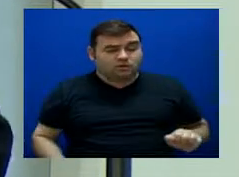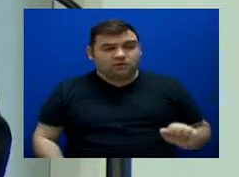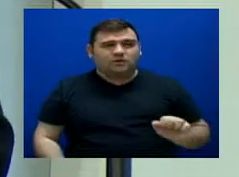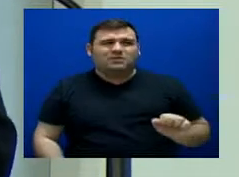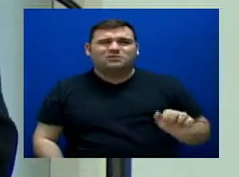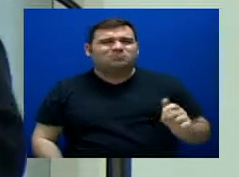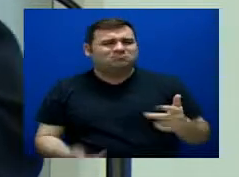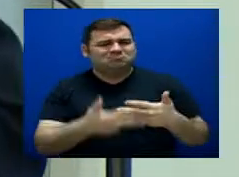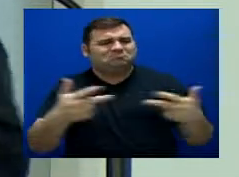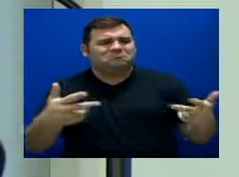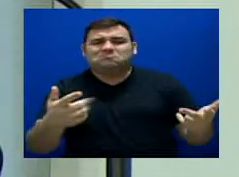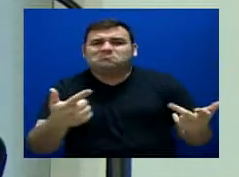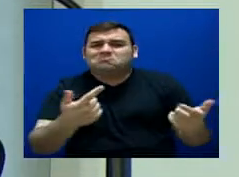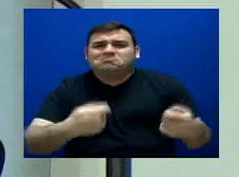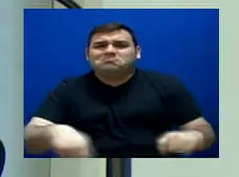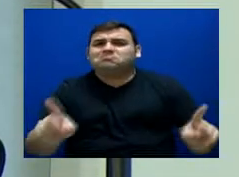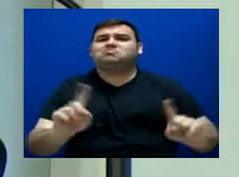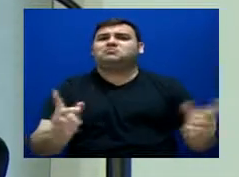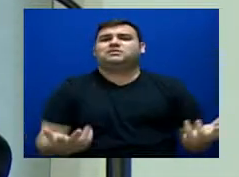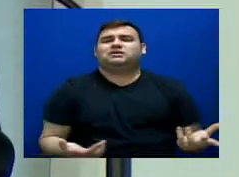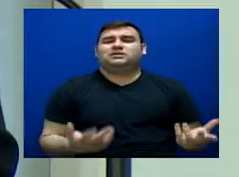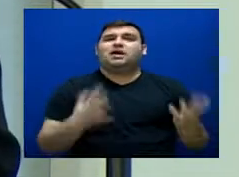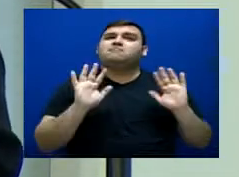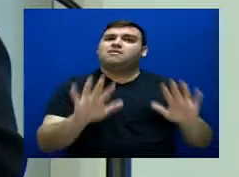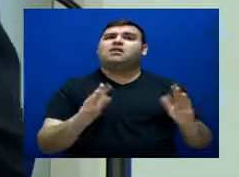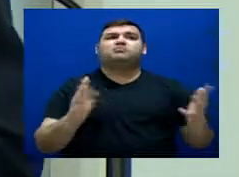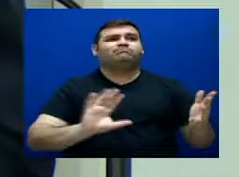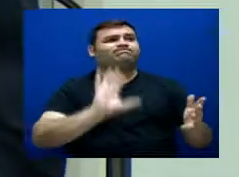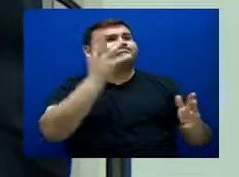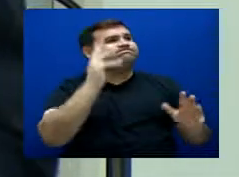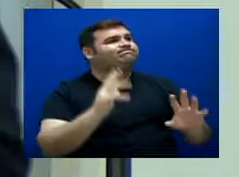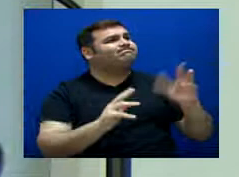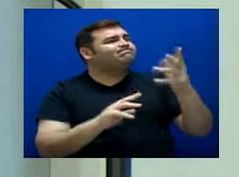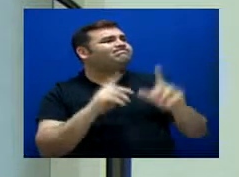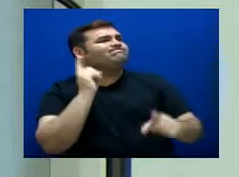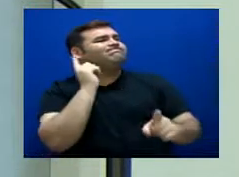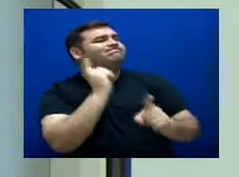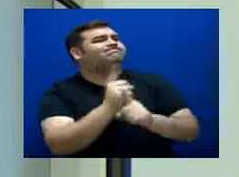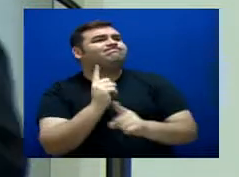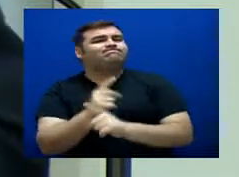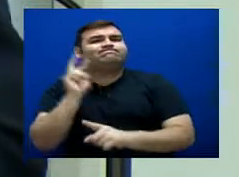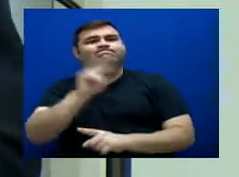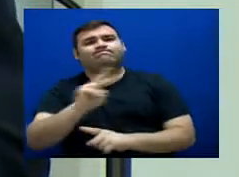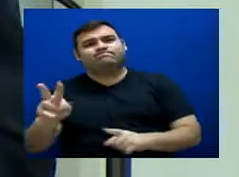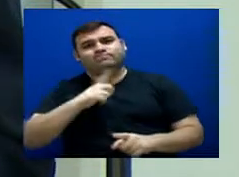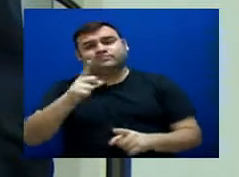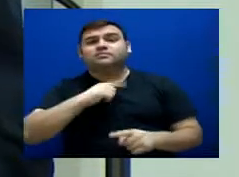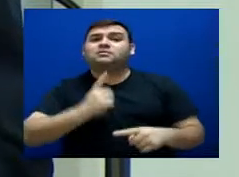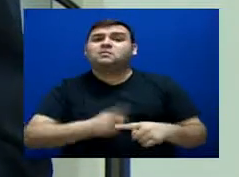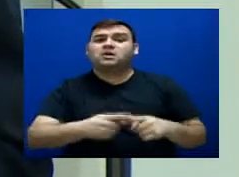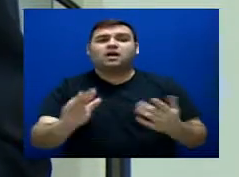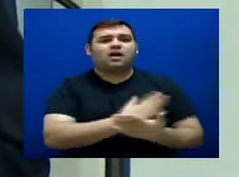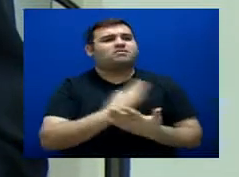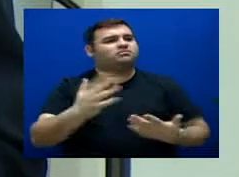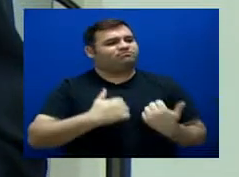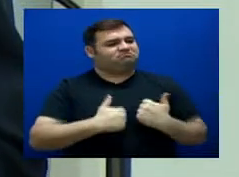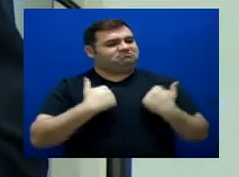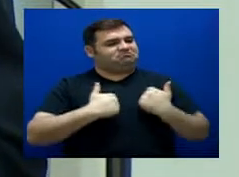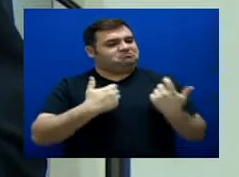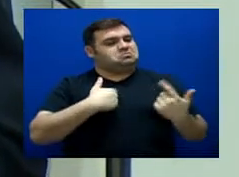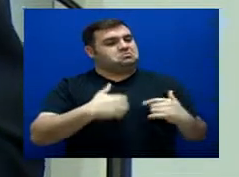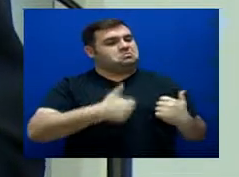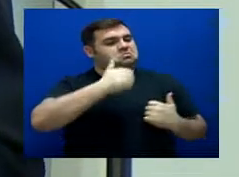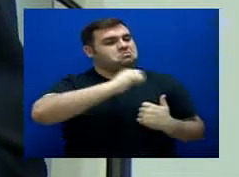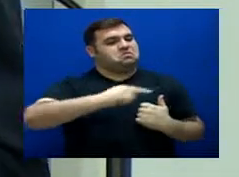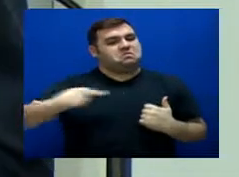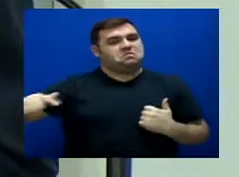coisas que não devia acontecer, mas infelizmente acontece, porque muitos querem levar vantagem